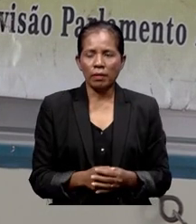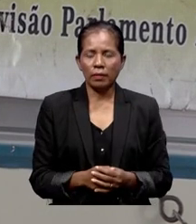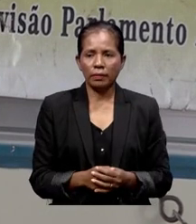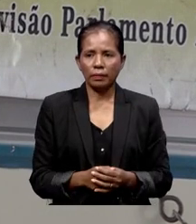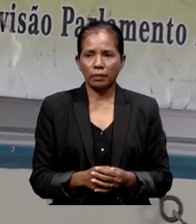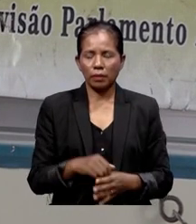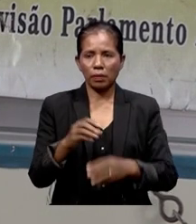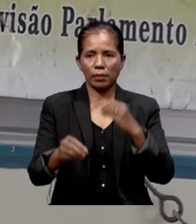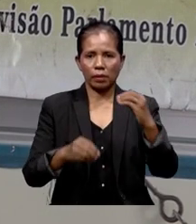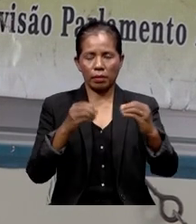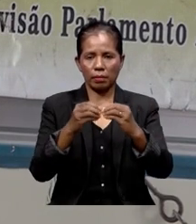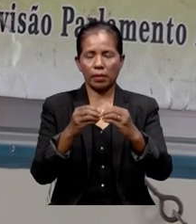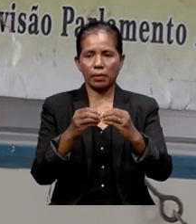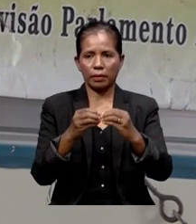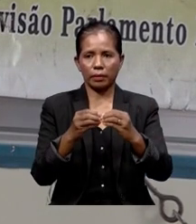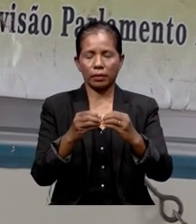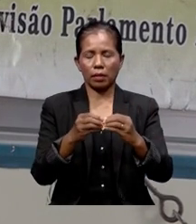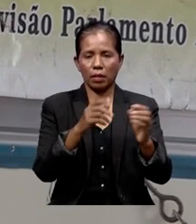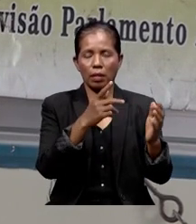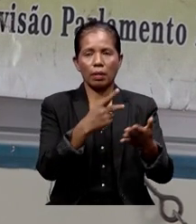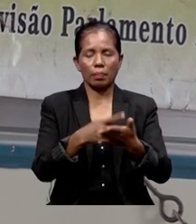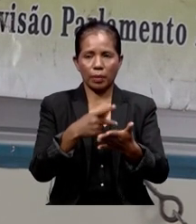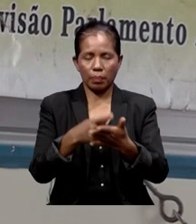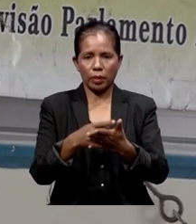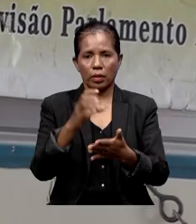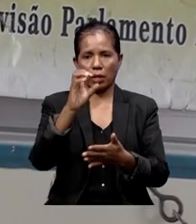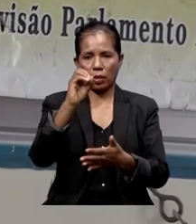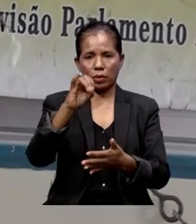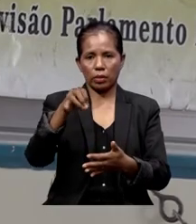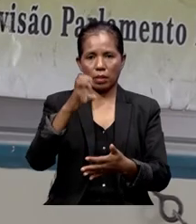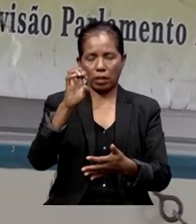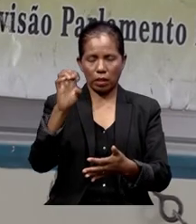Razões fundamentais com a proposta de Orçamento Geral do Estado